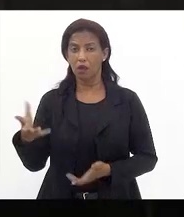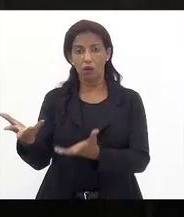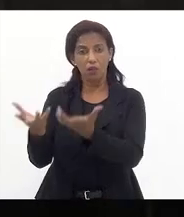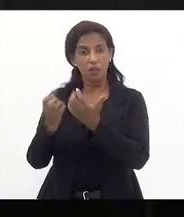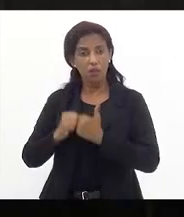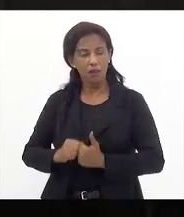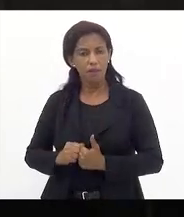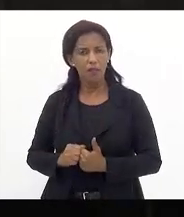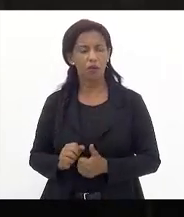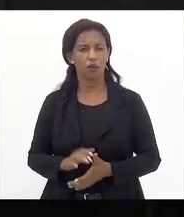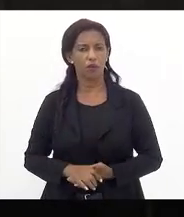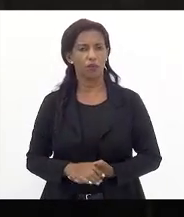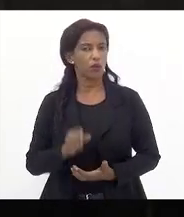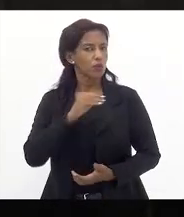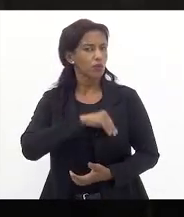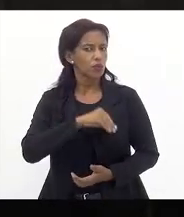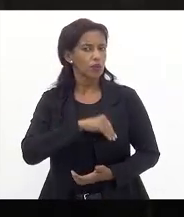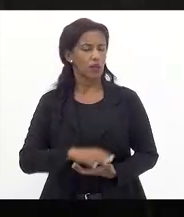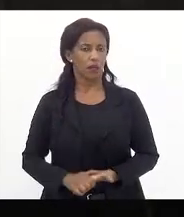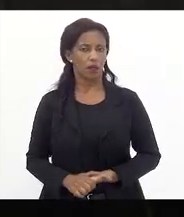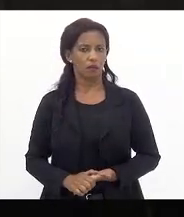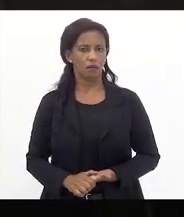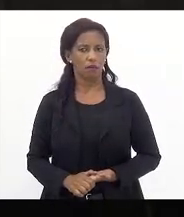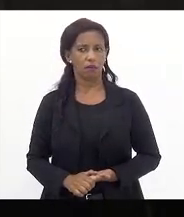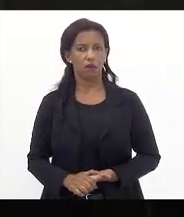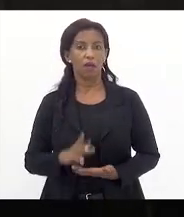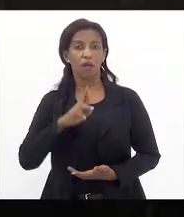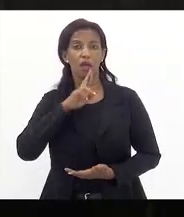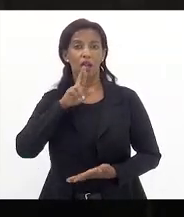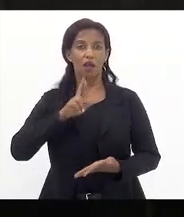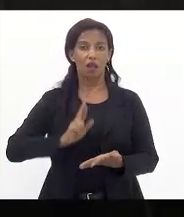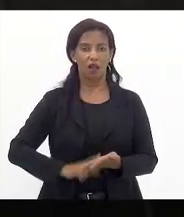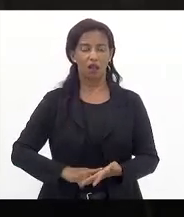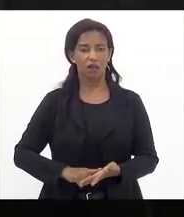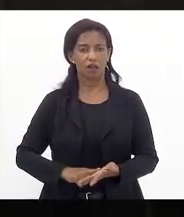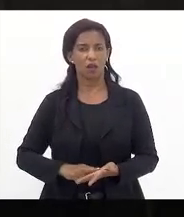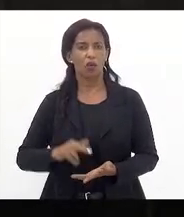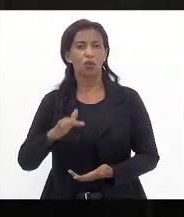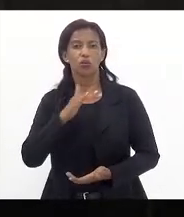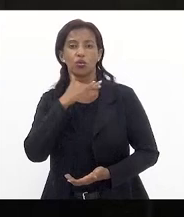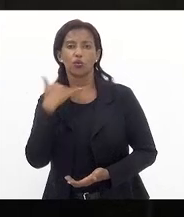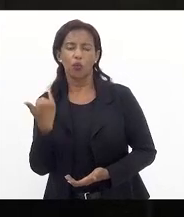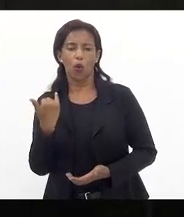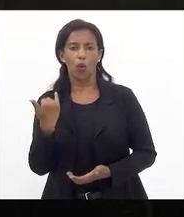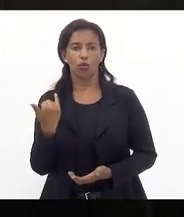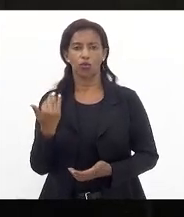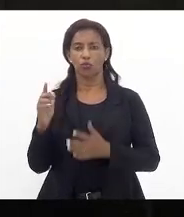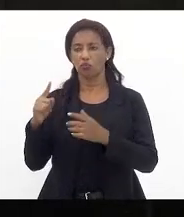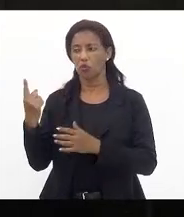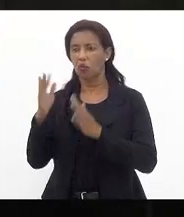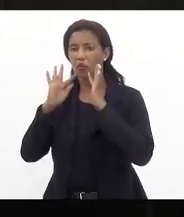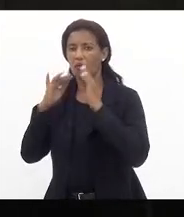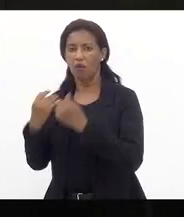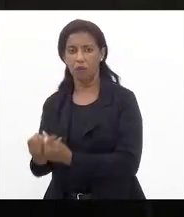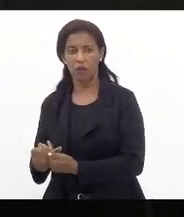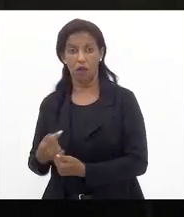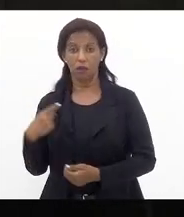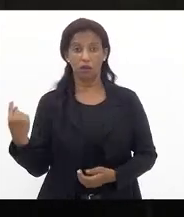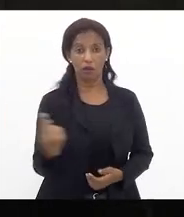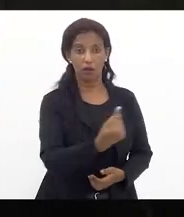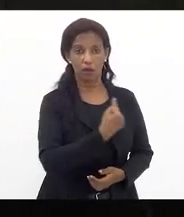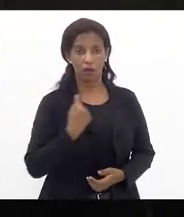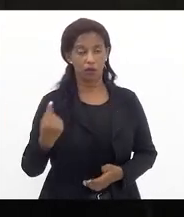recebiam o seu salário, a sua remuneração em razão do falecimento de seu ente querido. Então, a